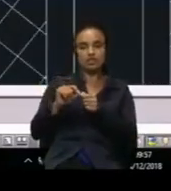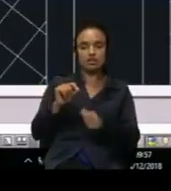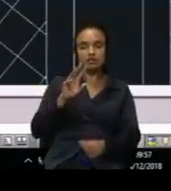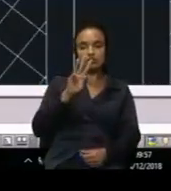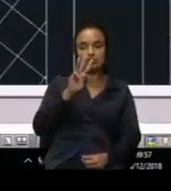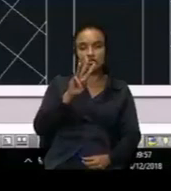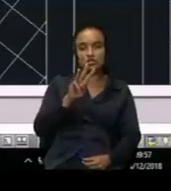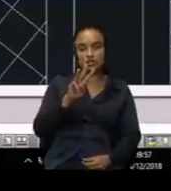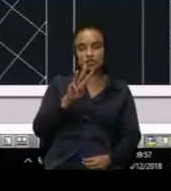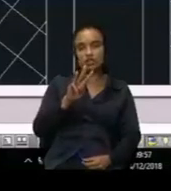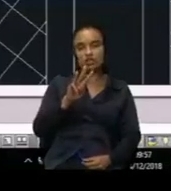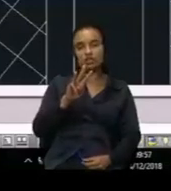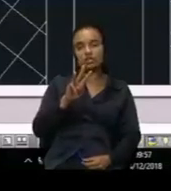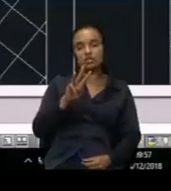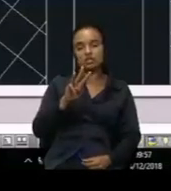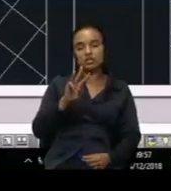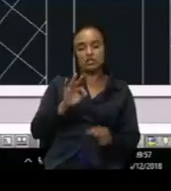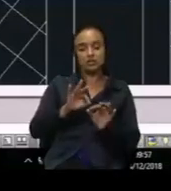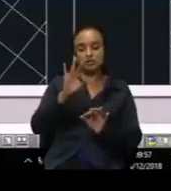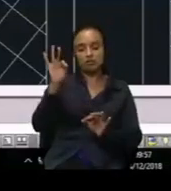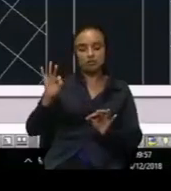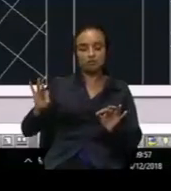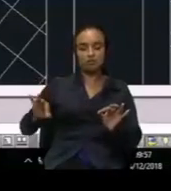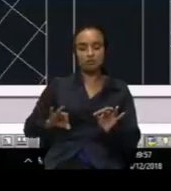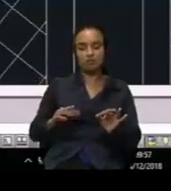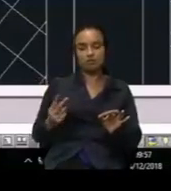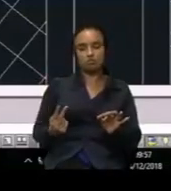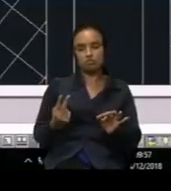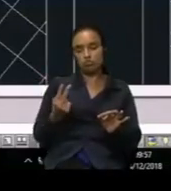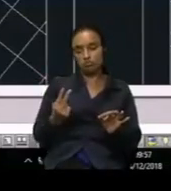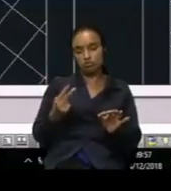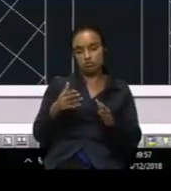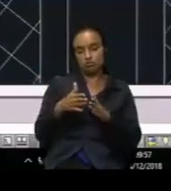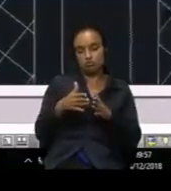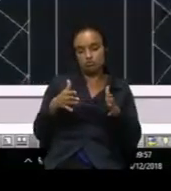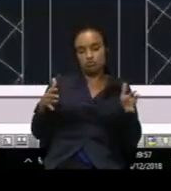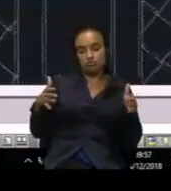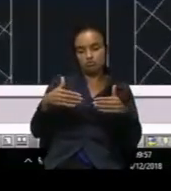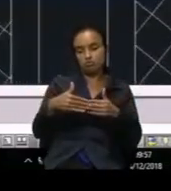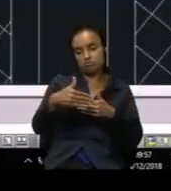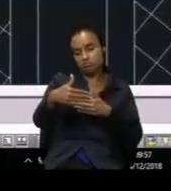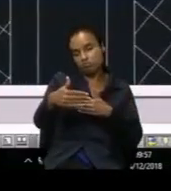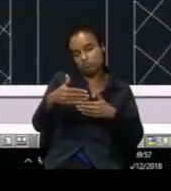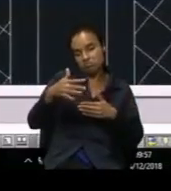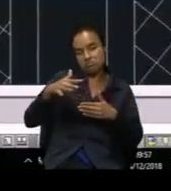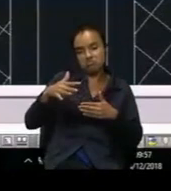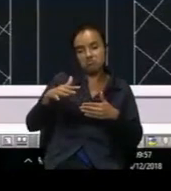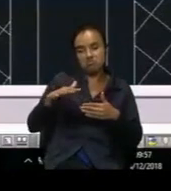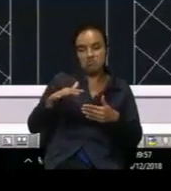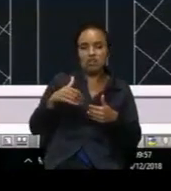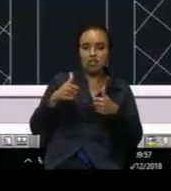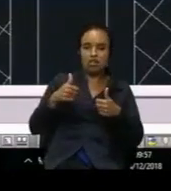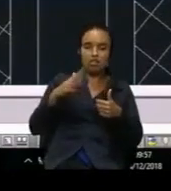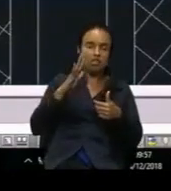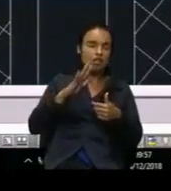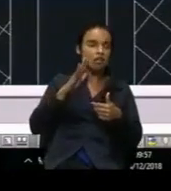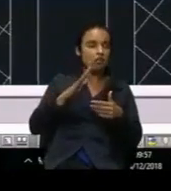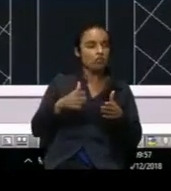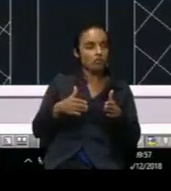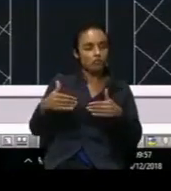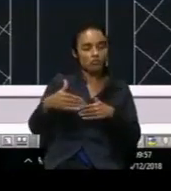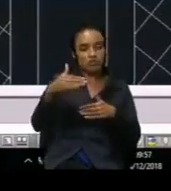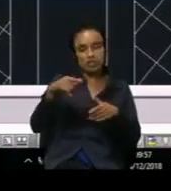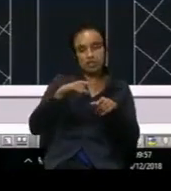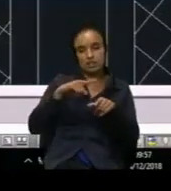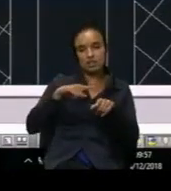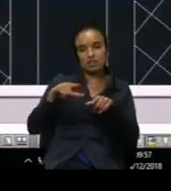então 3 metros por 2. É um tamanho bacana, né, para uma obra dessas. A alvenaria. Então aqui